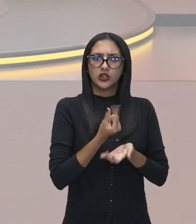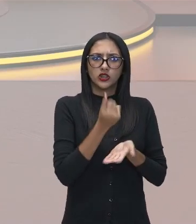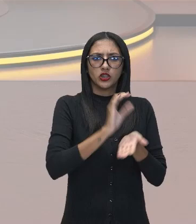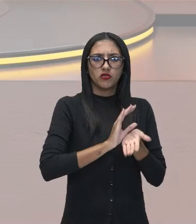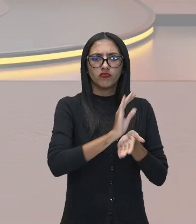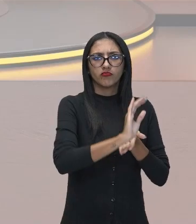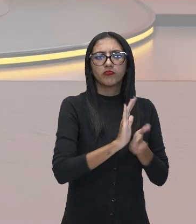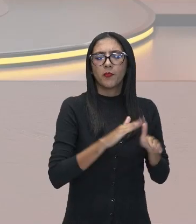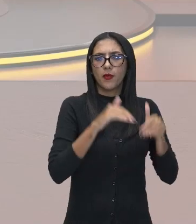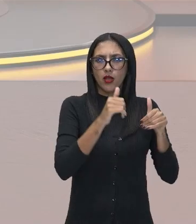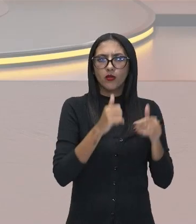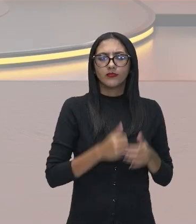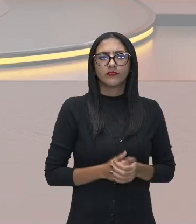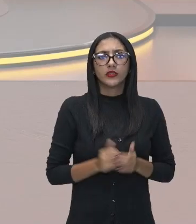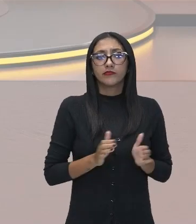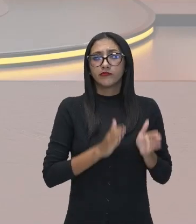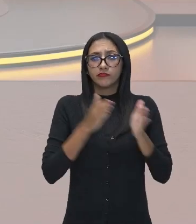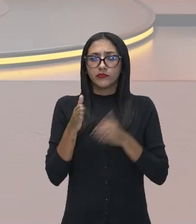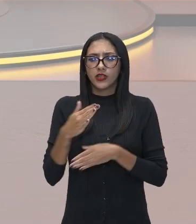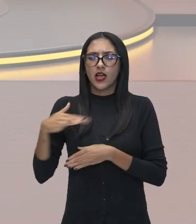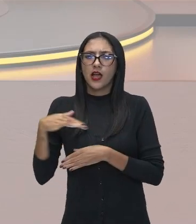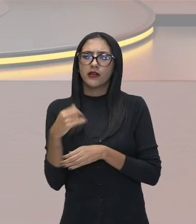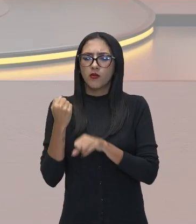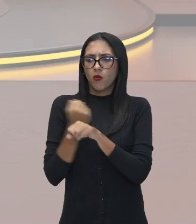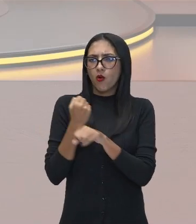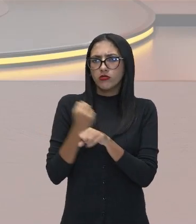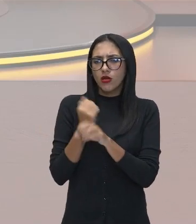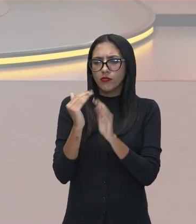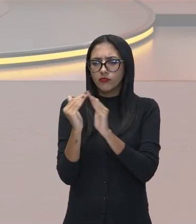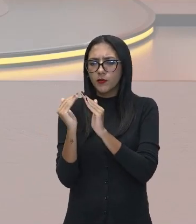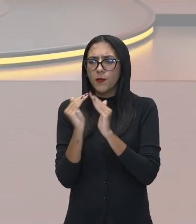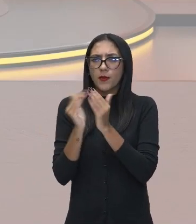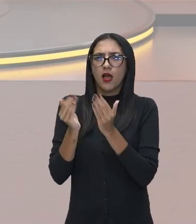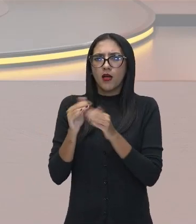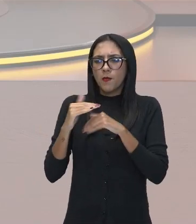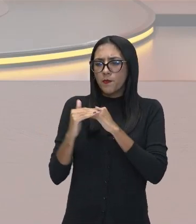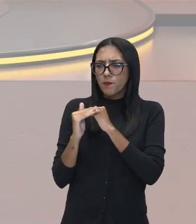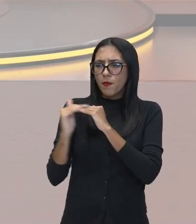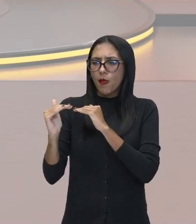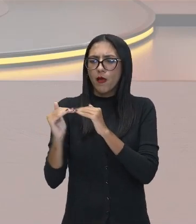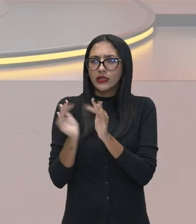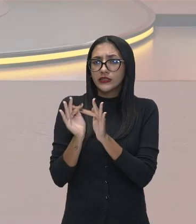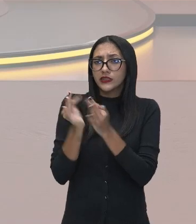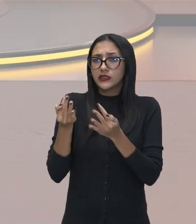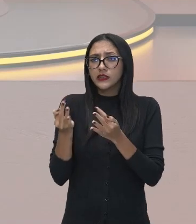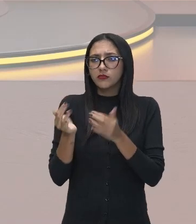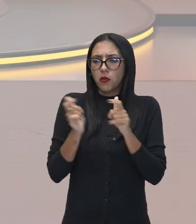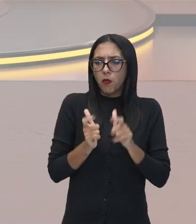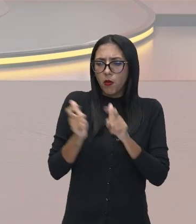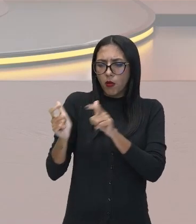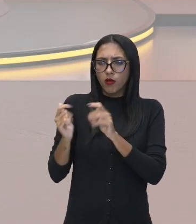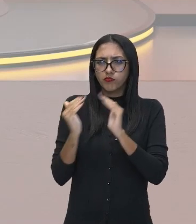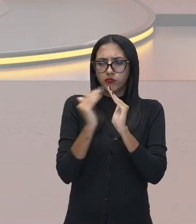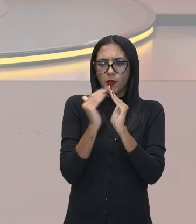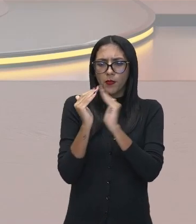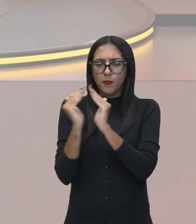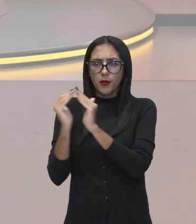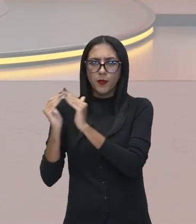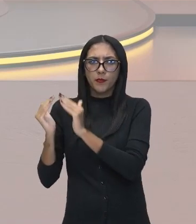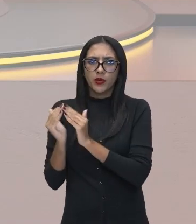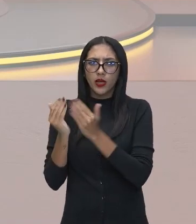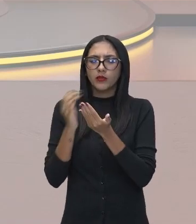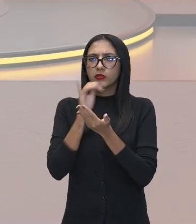E nessa parte onde nós temos construções mais humildes, nós temos ali bairros residenciais e